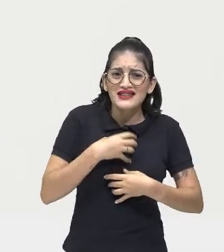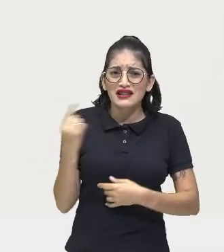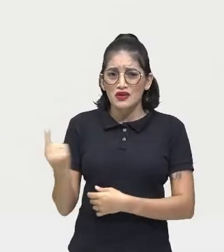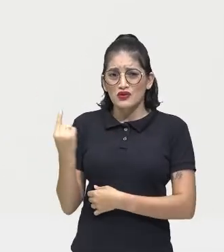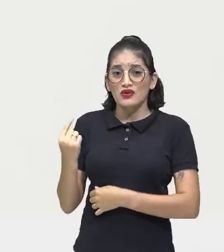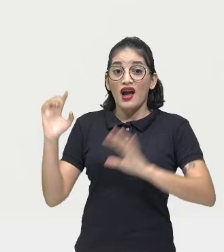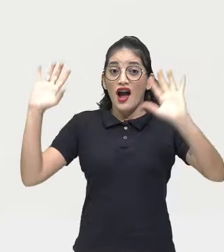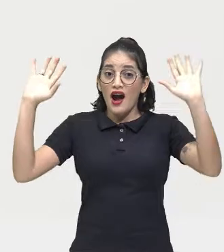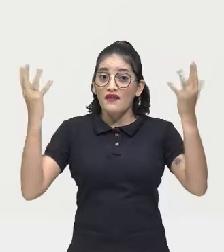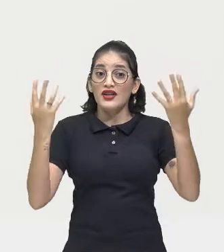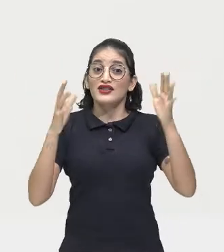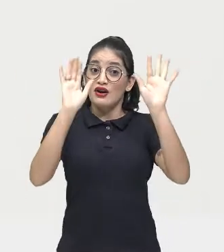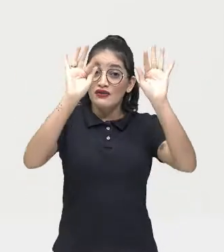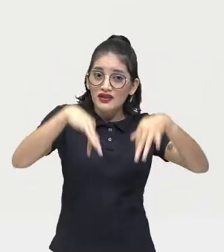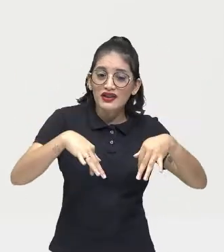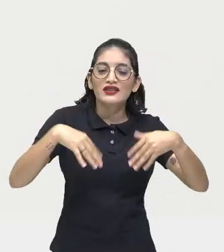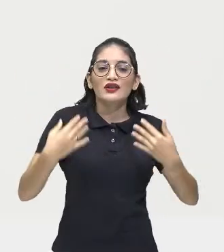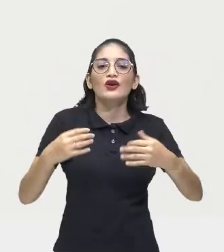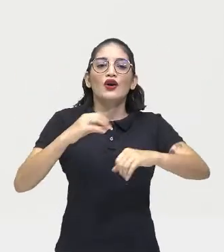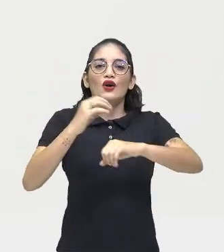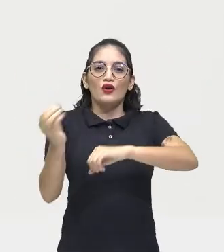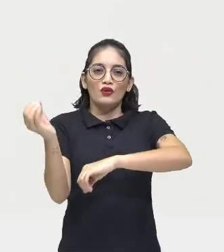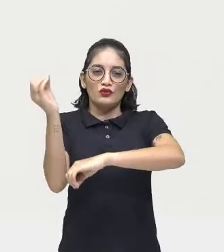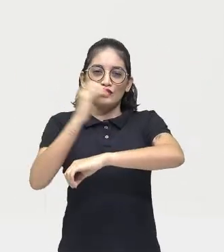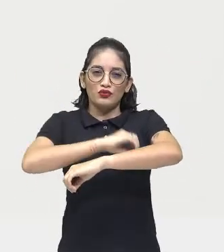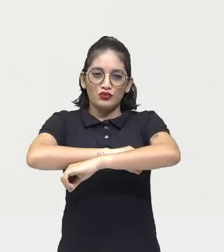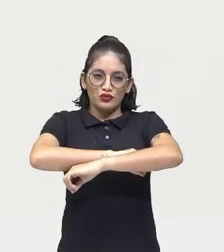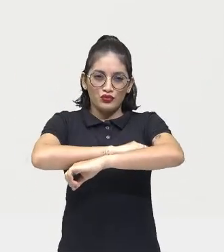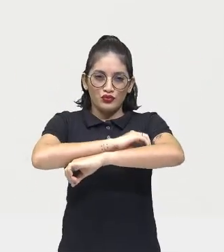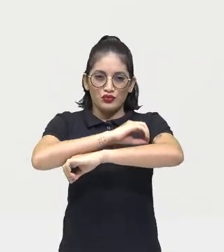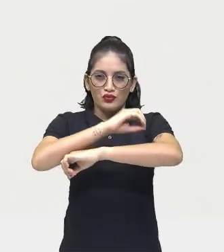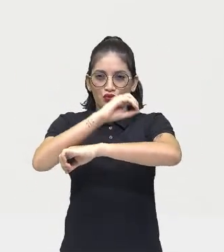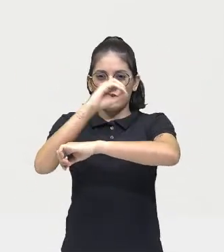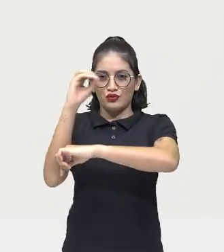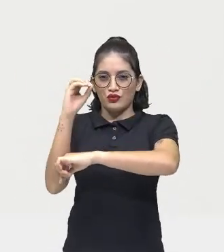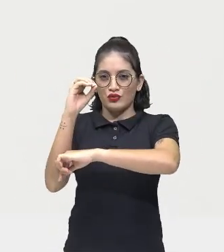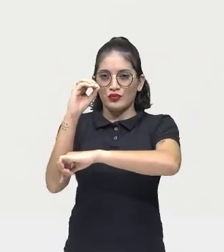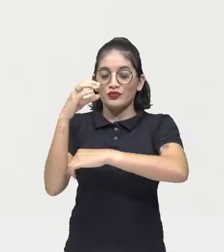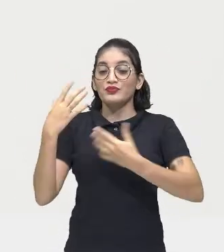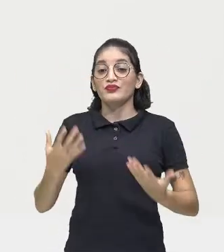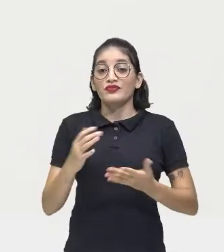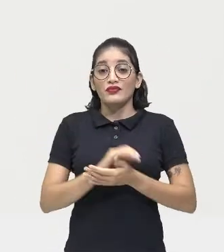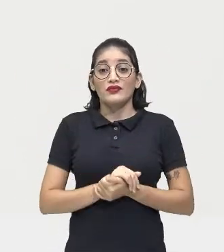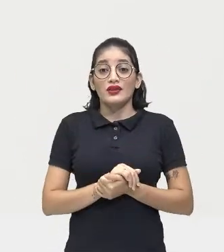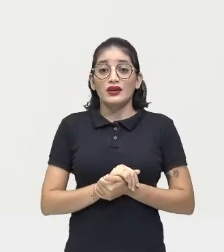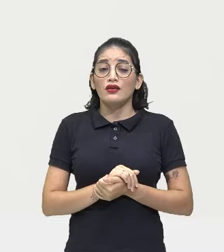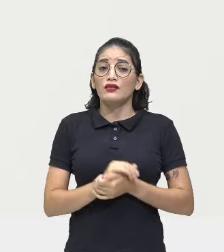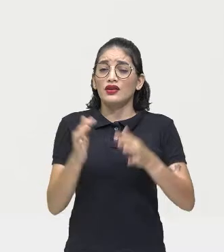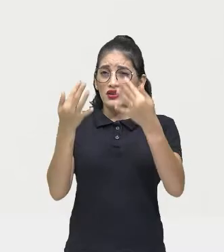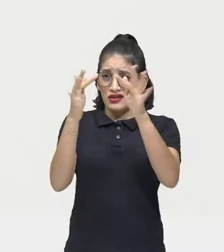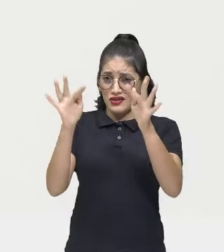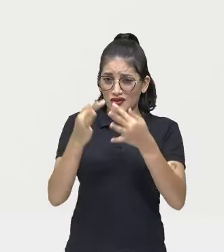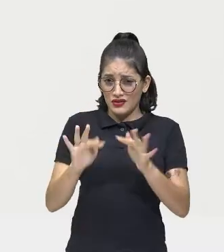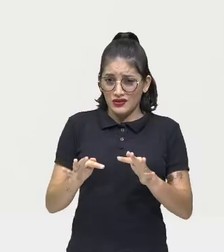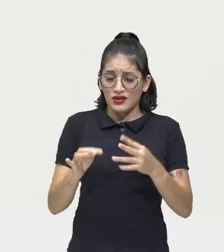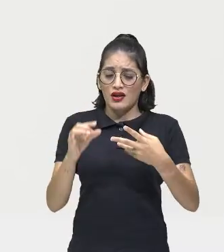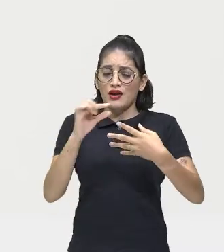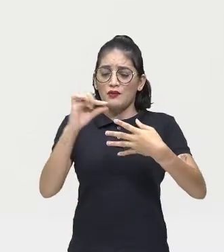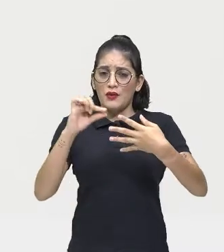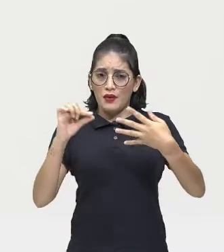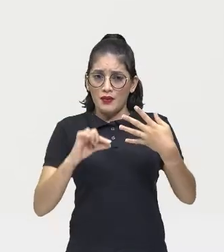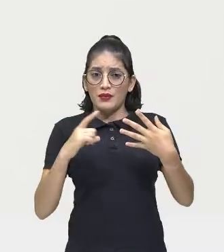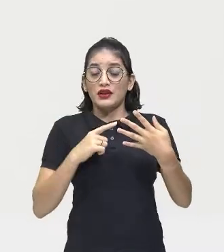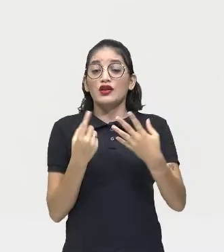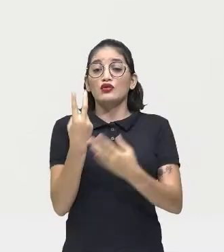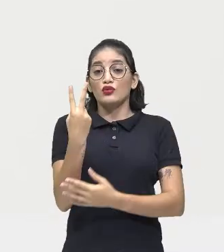festa só acaba quando o sol volta lá do Japão. Observe que nesses versos aqui eu tenho dois destacados.